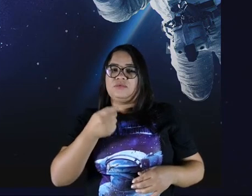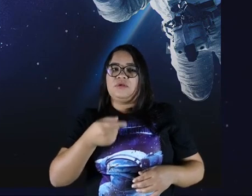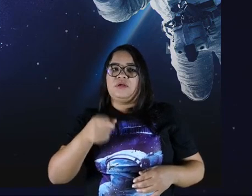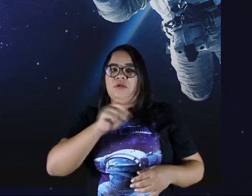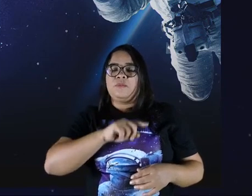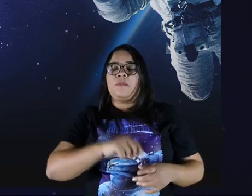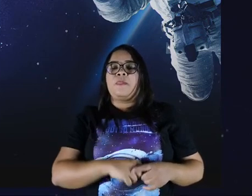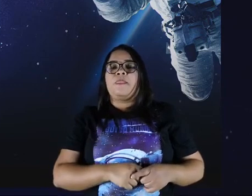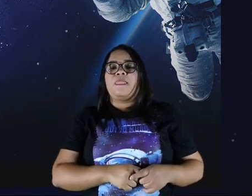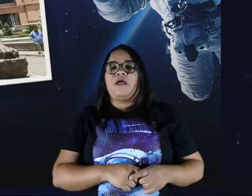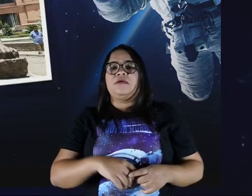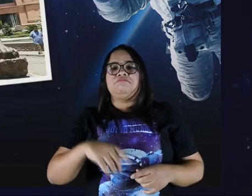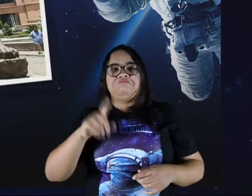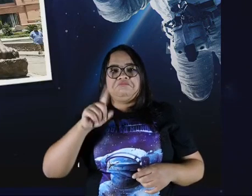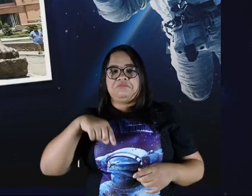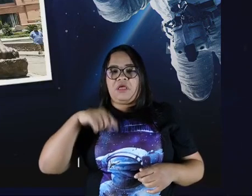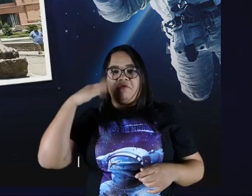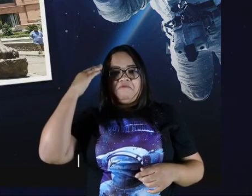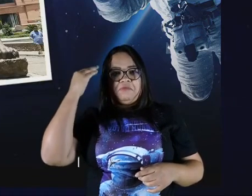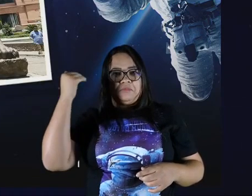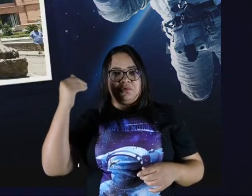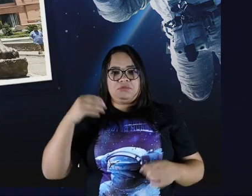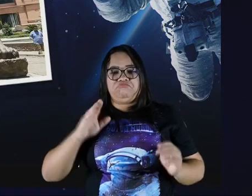ser alguém no Museu de Cairo.